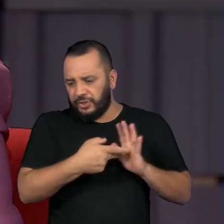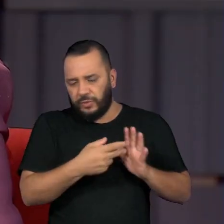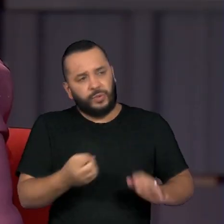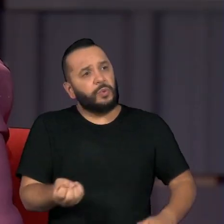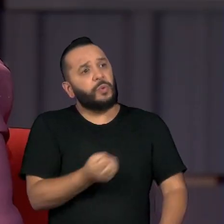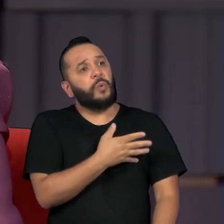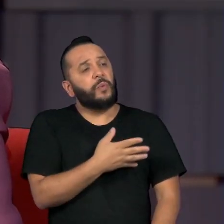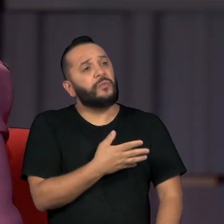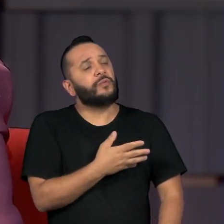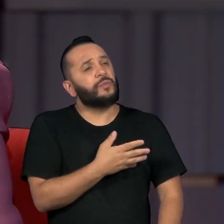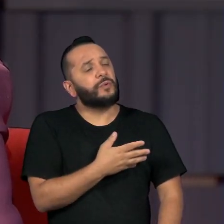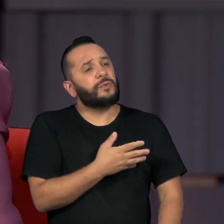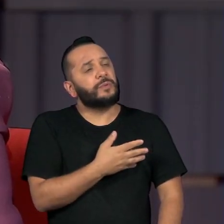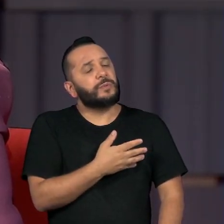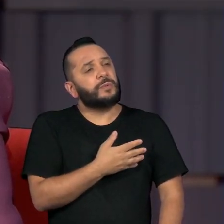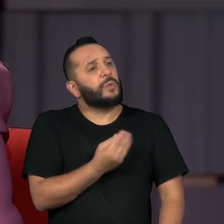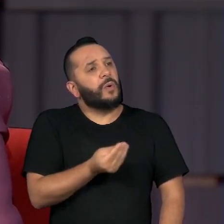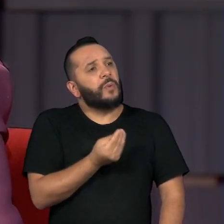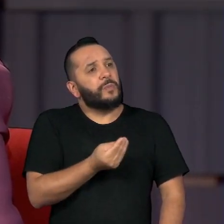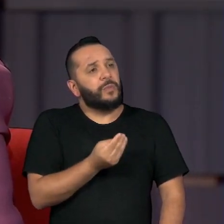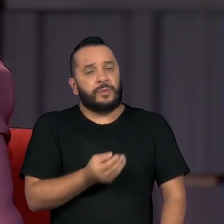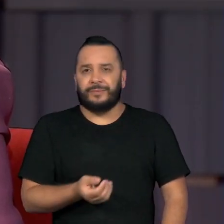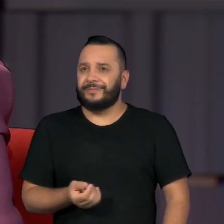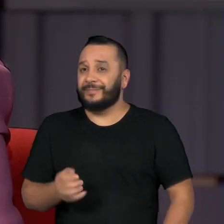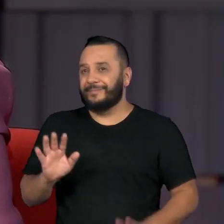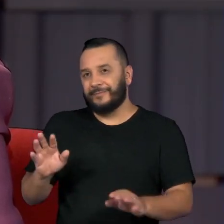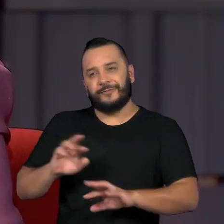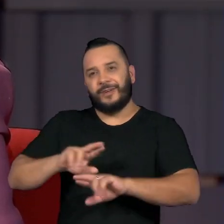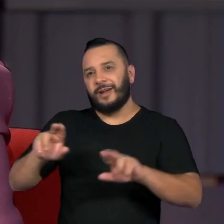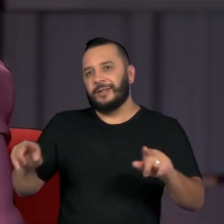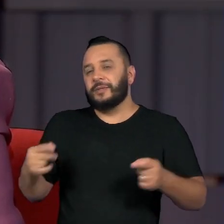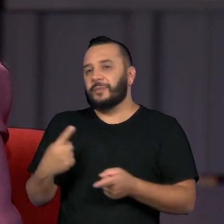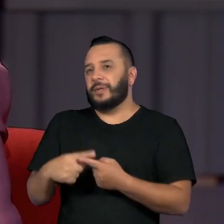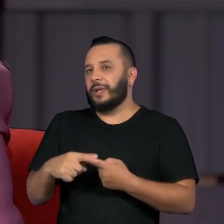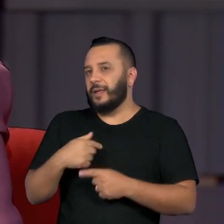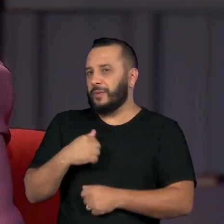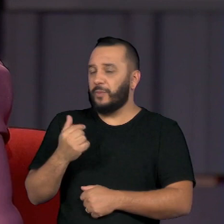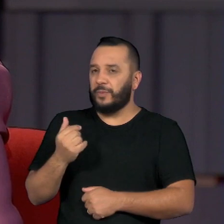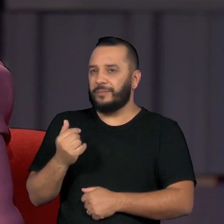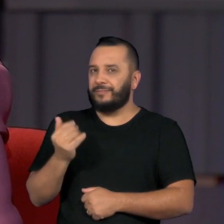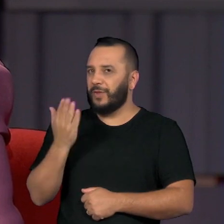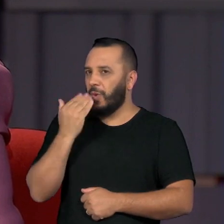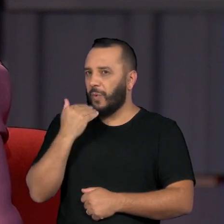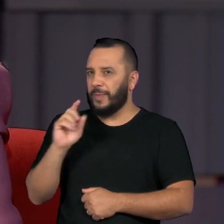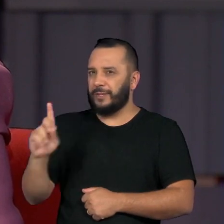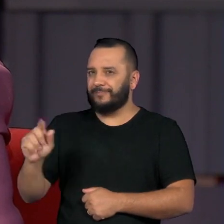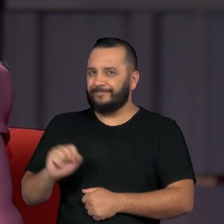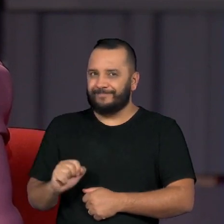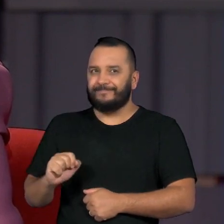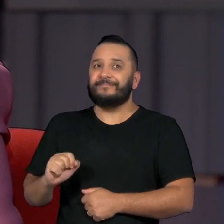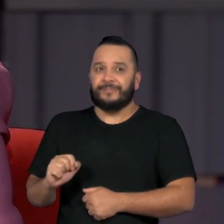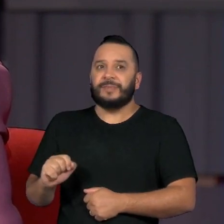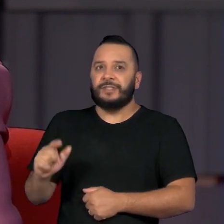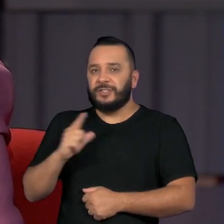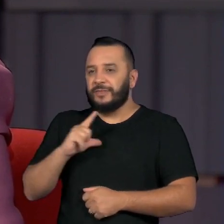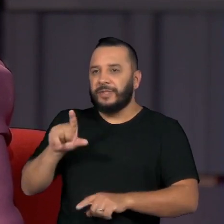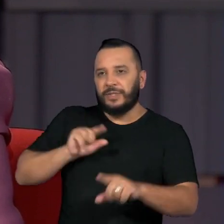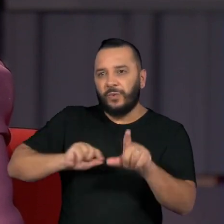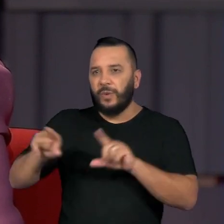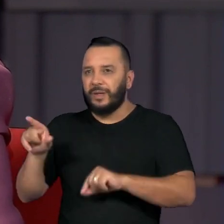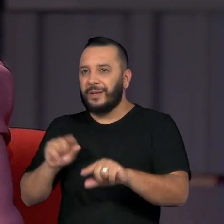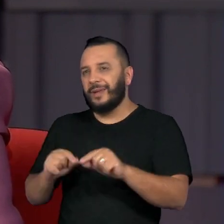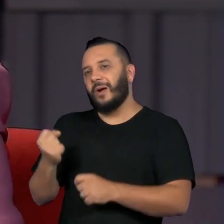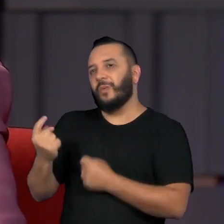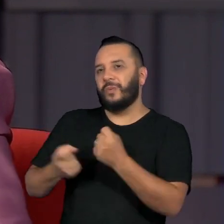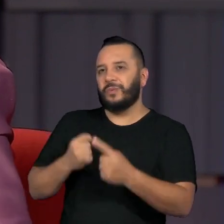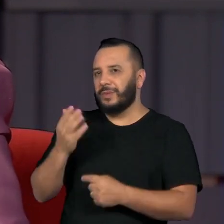cenas, assim, a questão, por exemplo, de eu não comer. Eu tive seletividade alimentar, que é uma característica do autismo, onde a